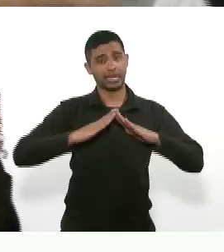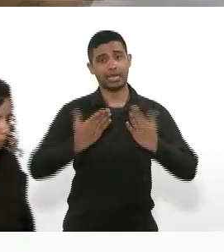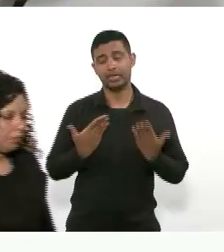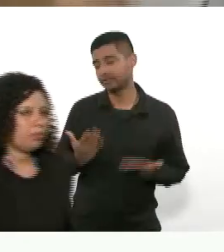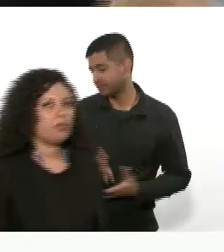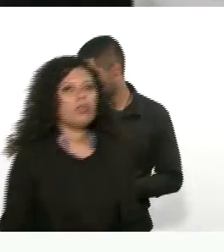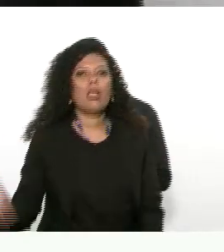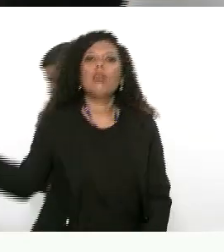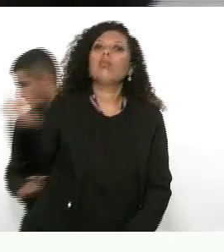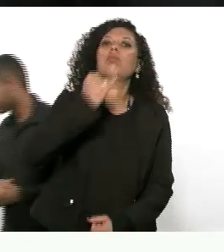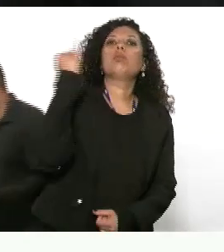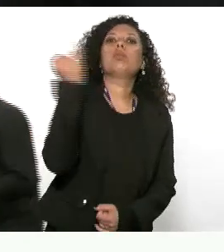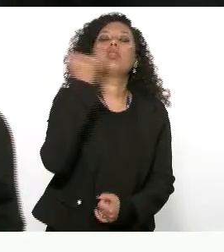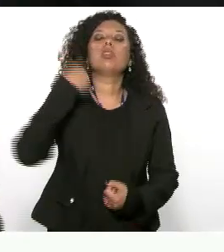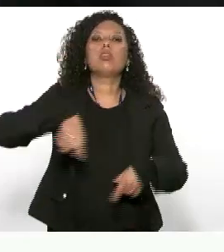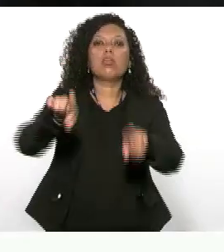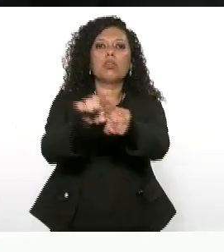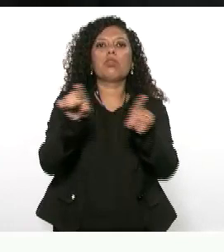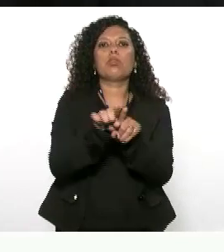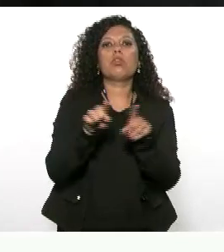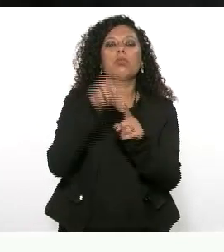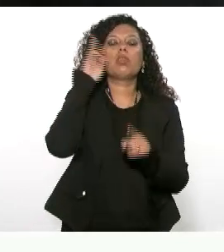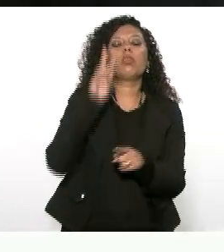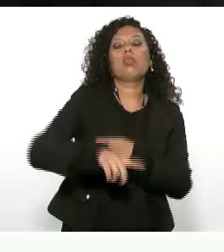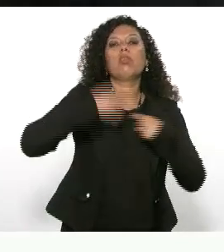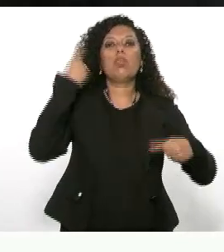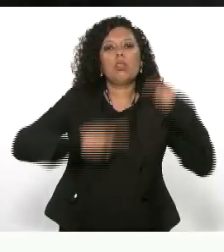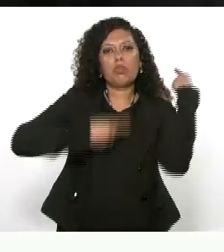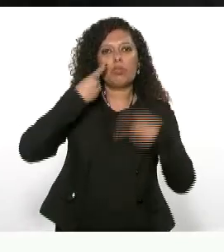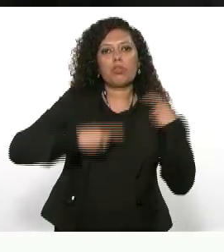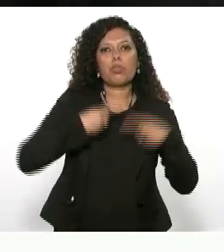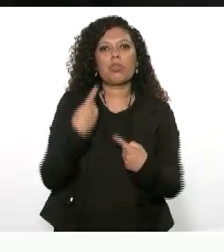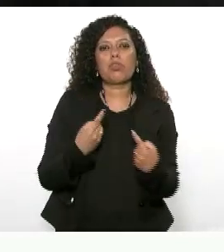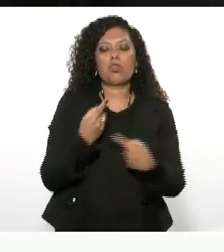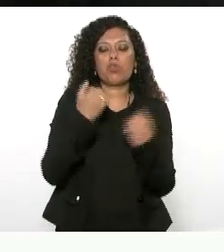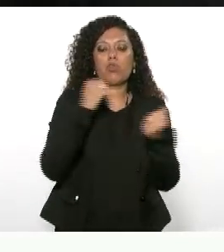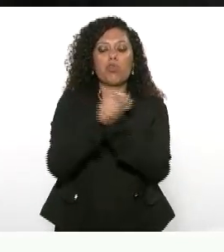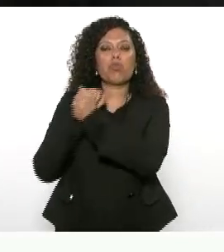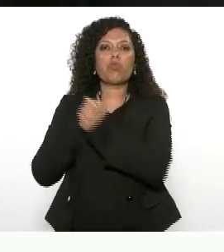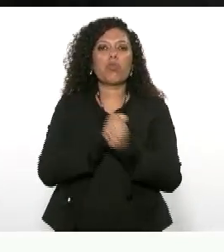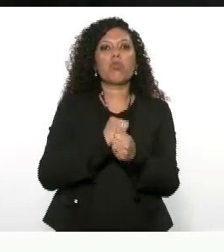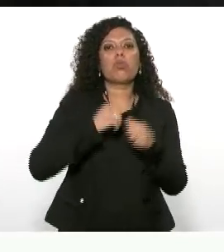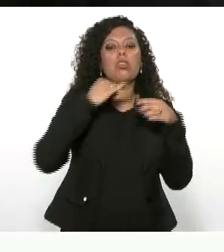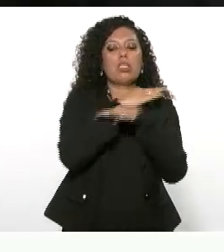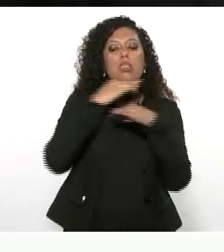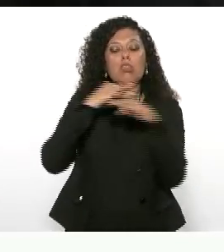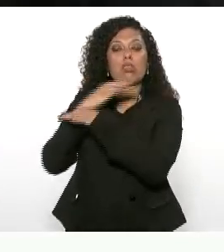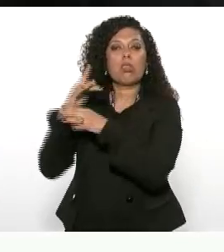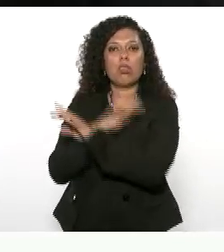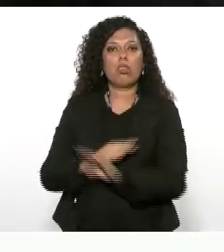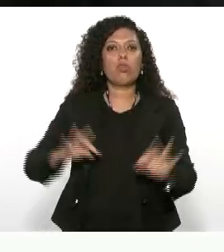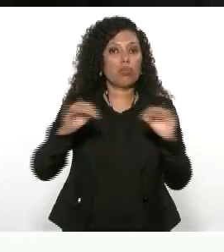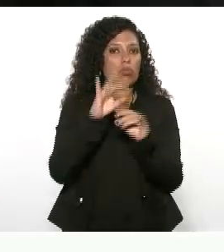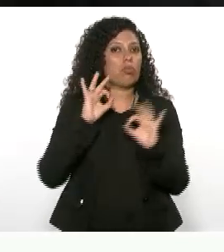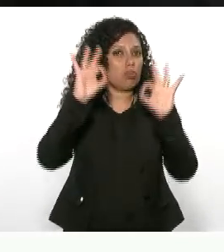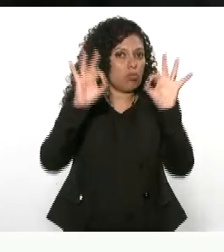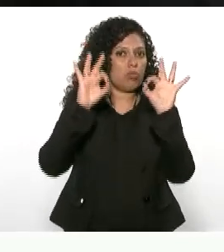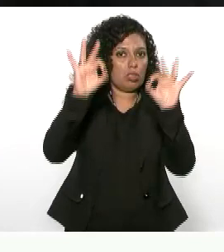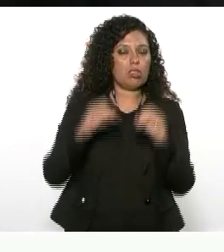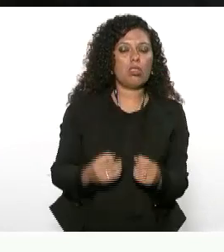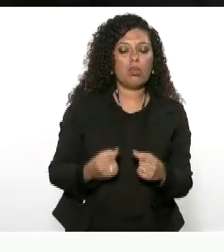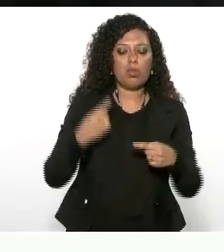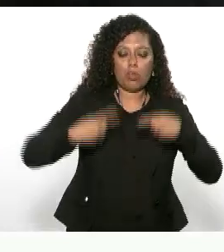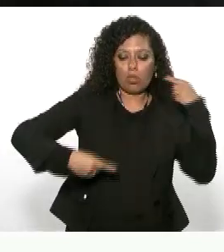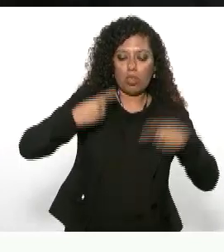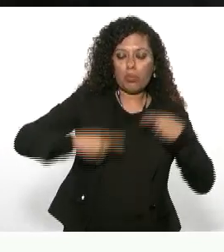Importante também abarcar nessa discussão os municípios, especialmente na política